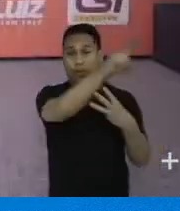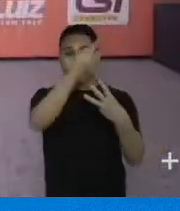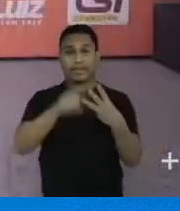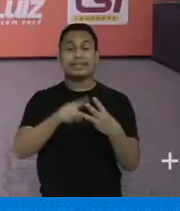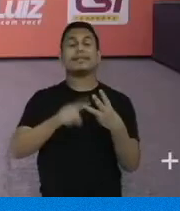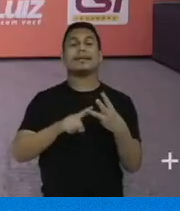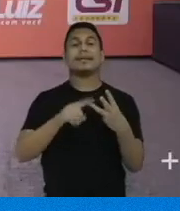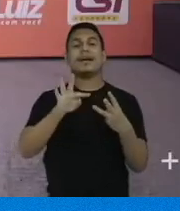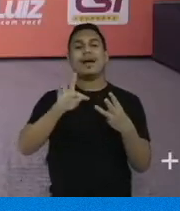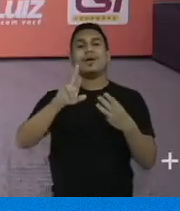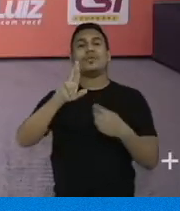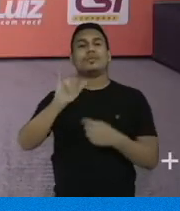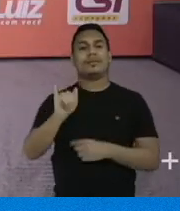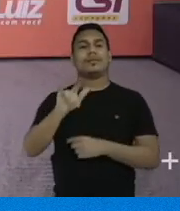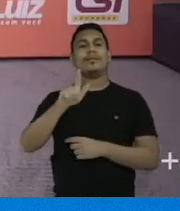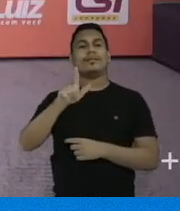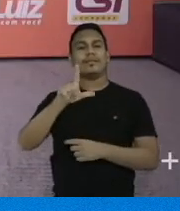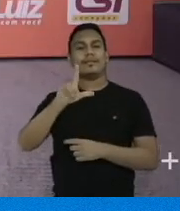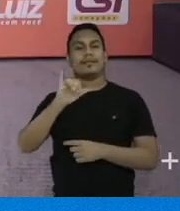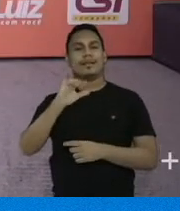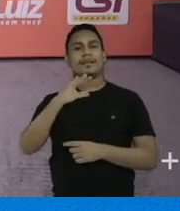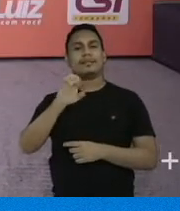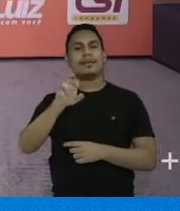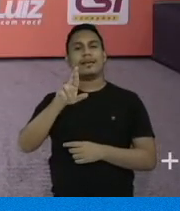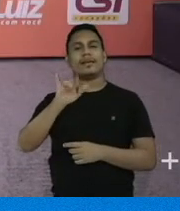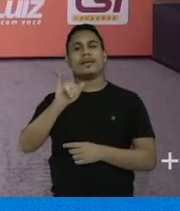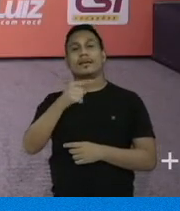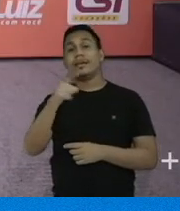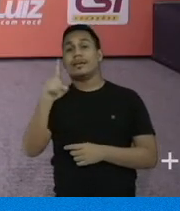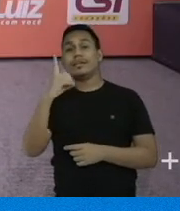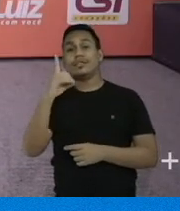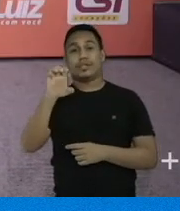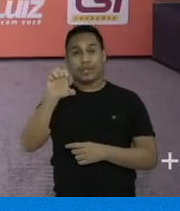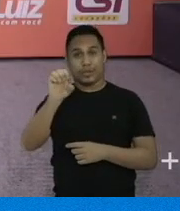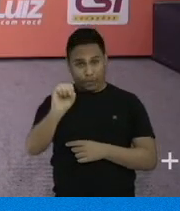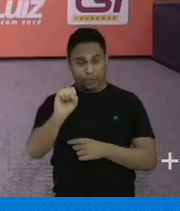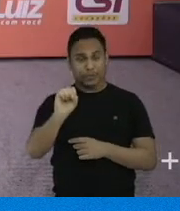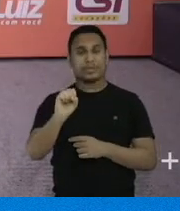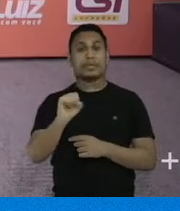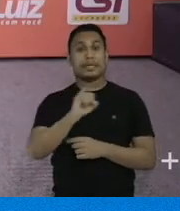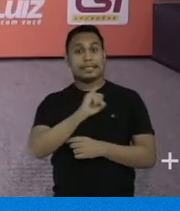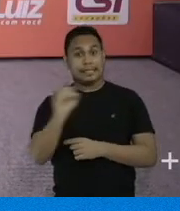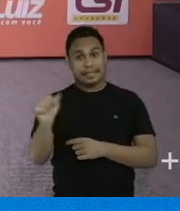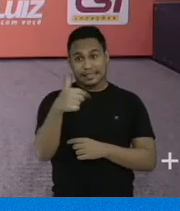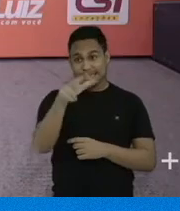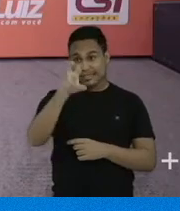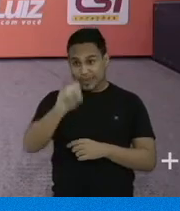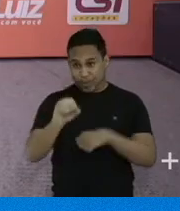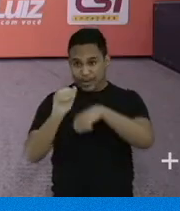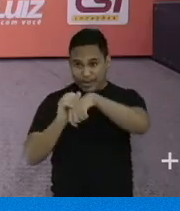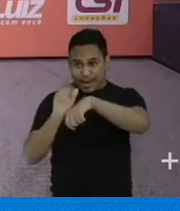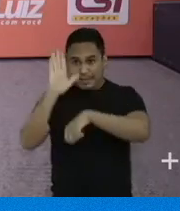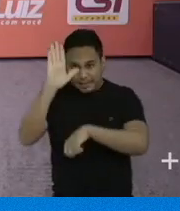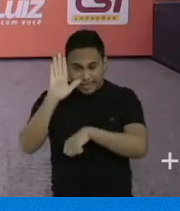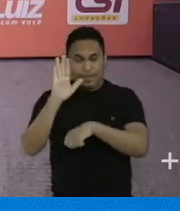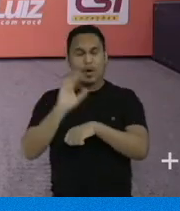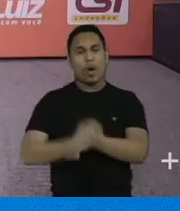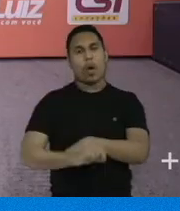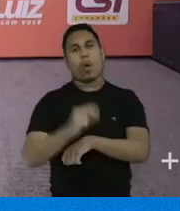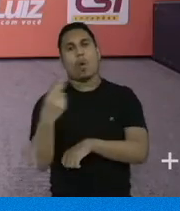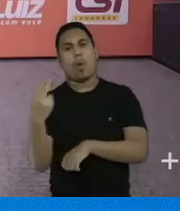triglicerídeos. Estando acima de 150, ou nos pacientes que tomam remédio para